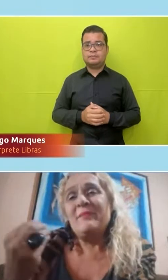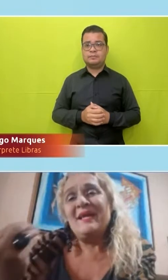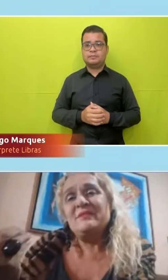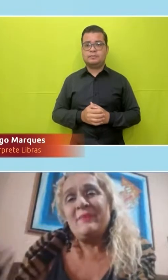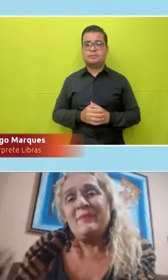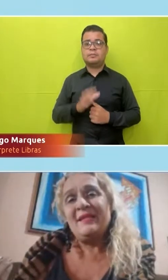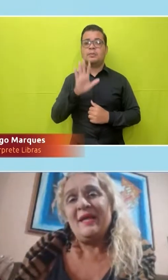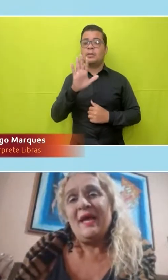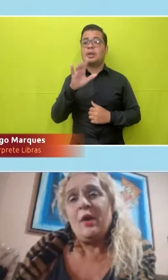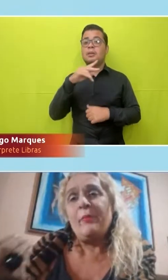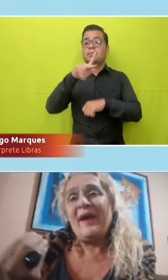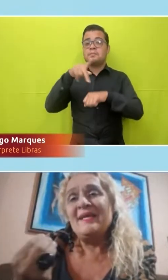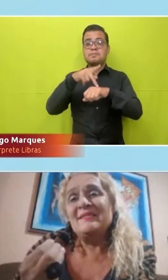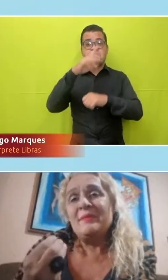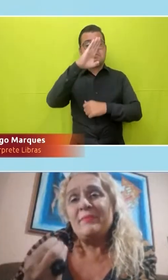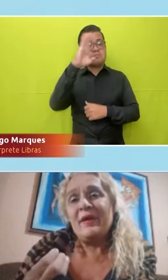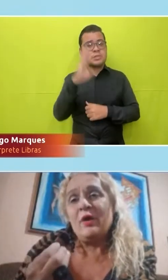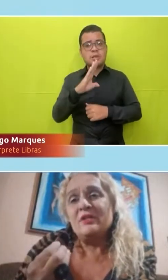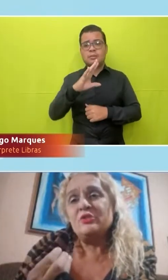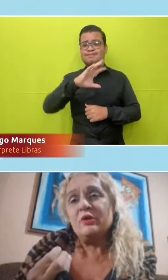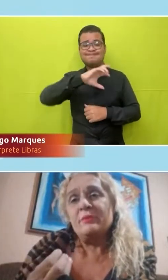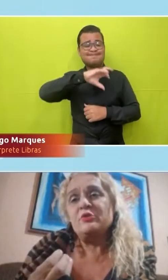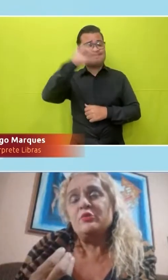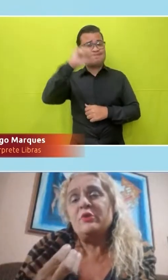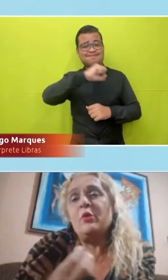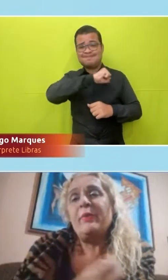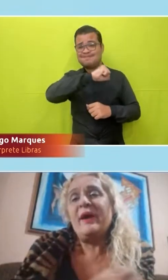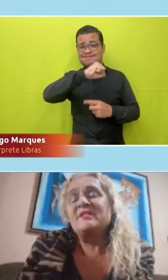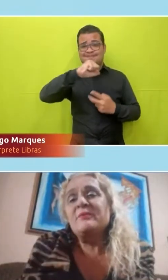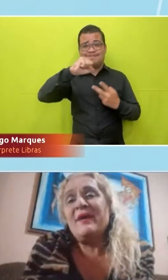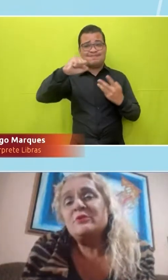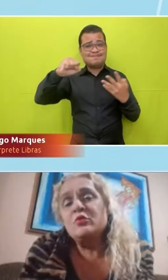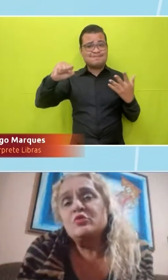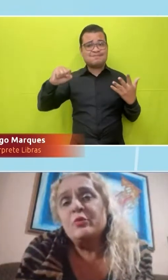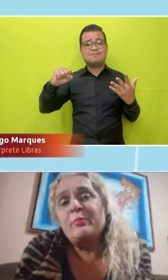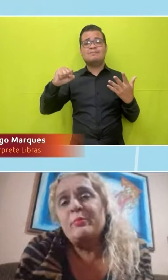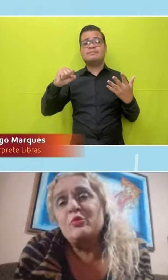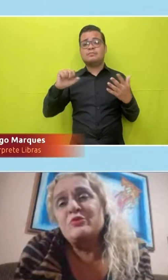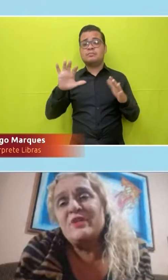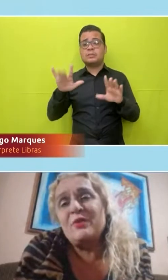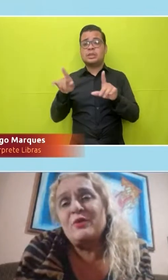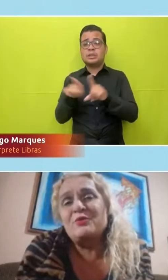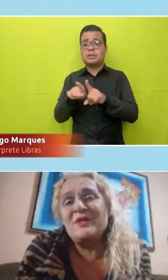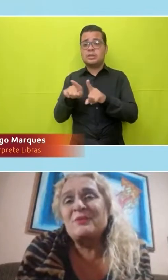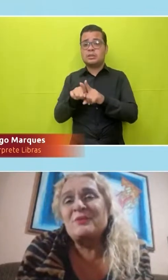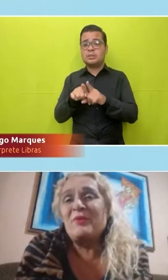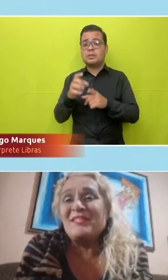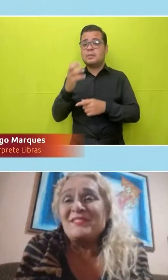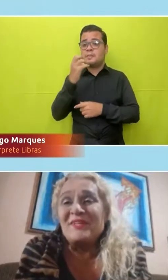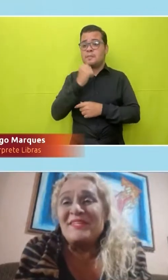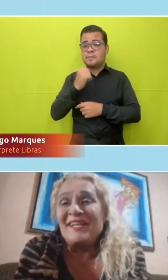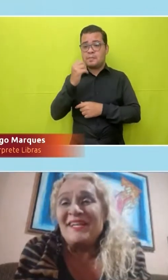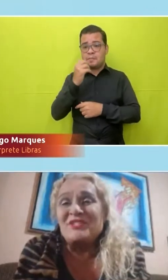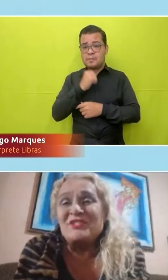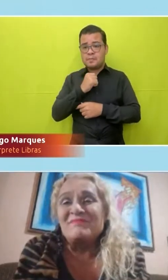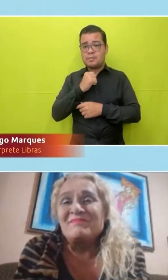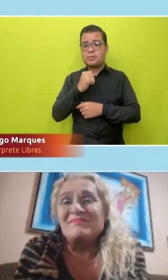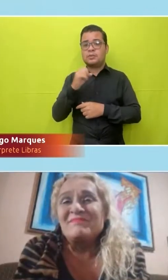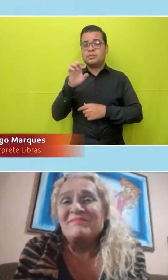que mais mata é o país também, olha só que absurdo, é o país que mais consome produtos eróticos por essa população da